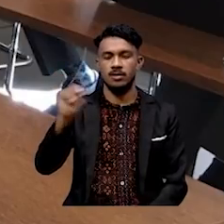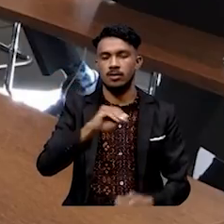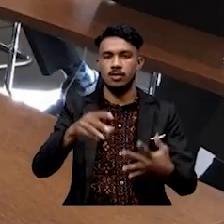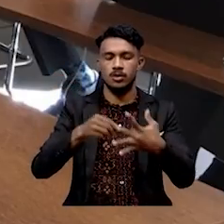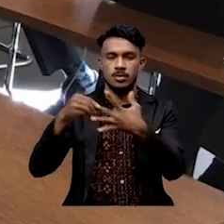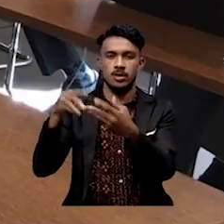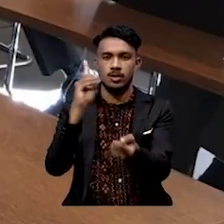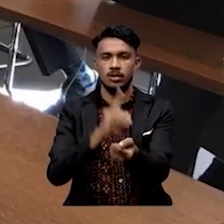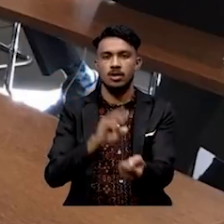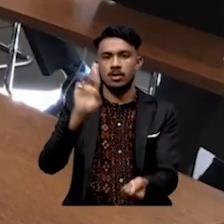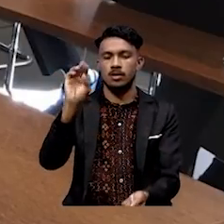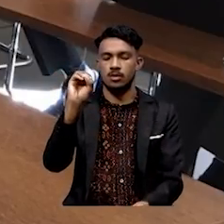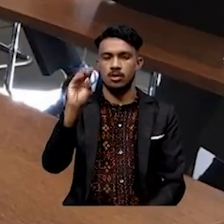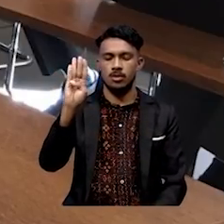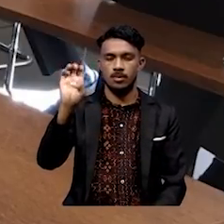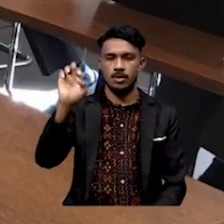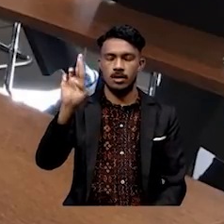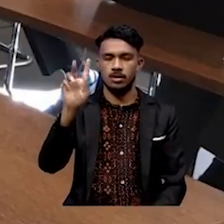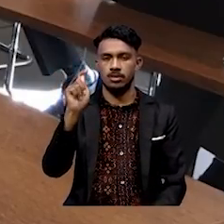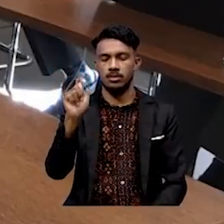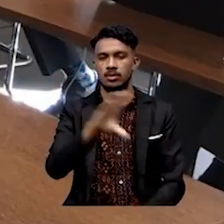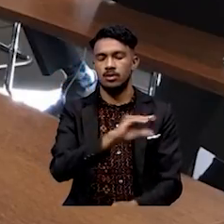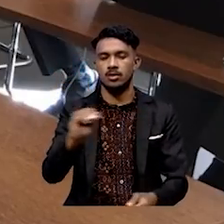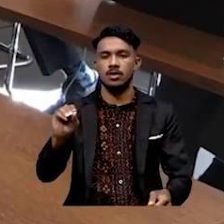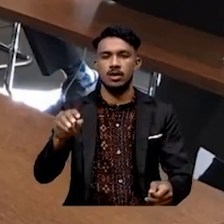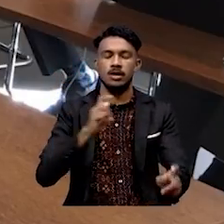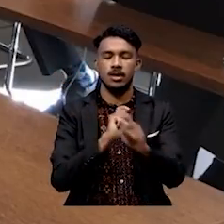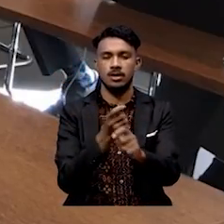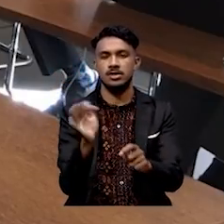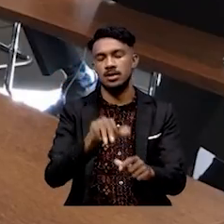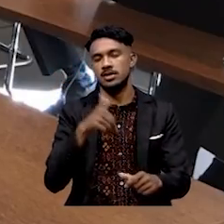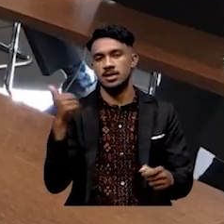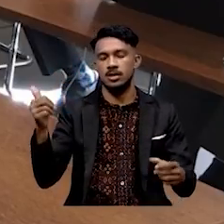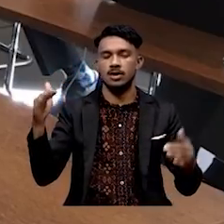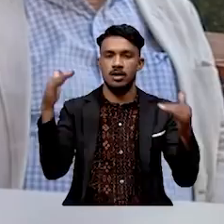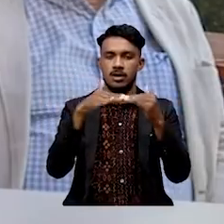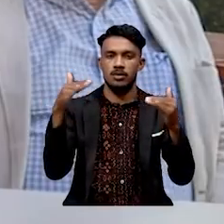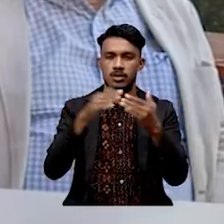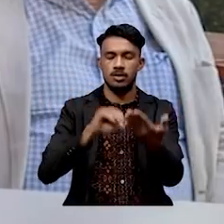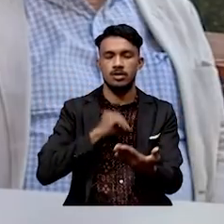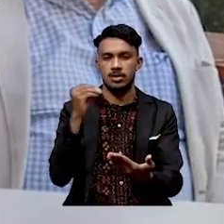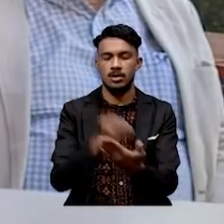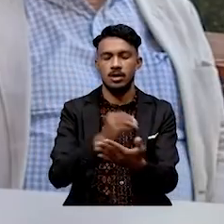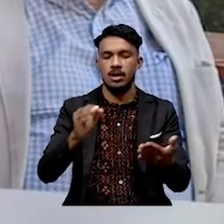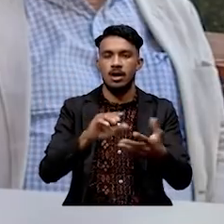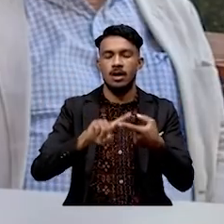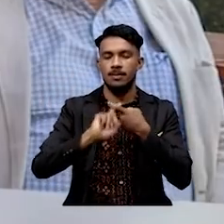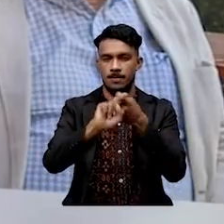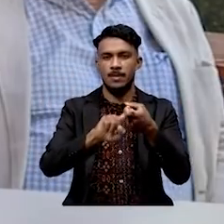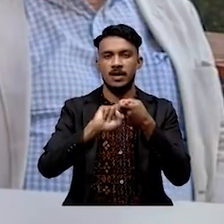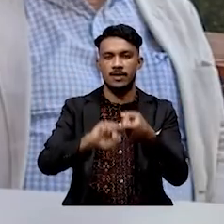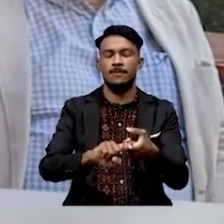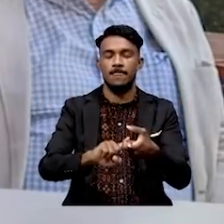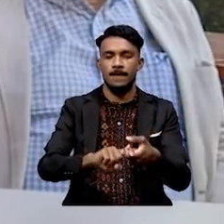Robin Cleverly, no equipa técnica Sercelo. Objetivos da reunião é, né, atualmente em posição timor-lestiniana, não explora